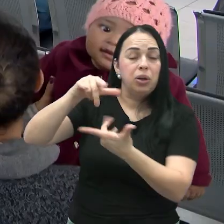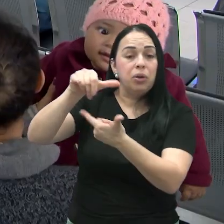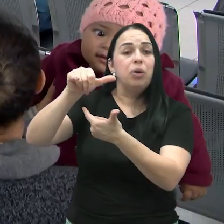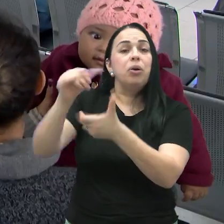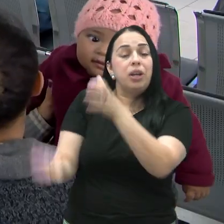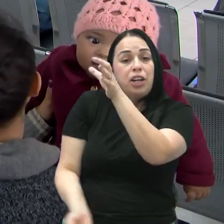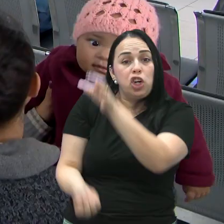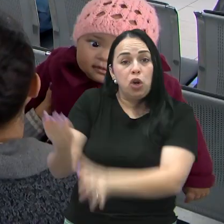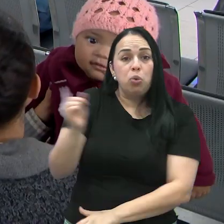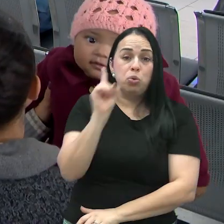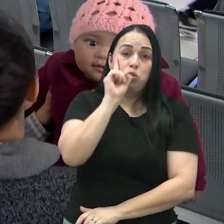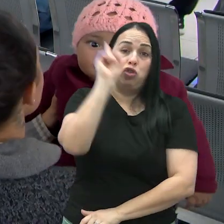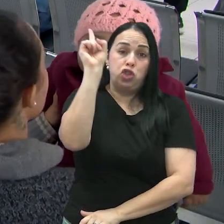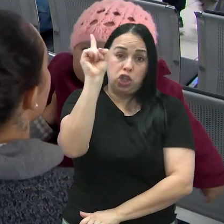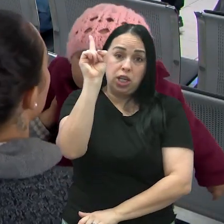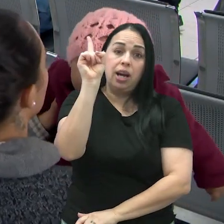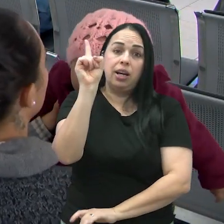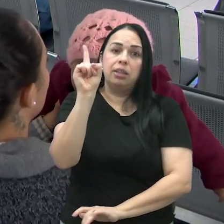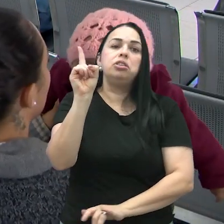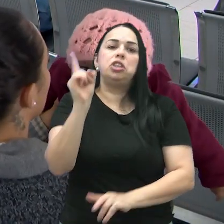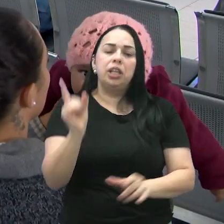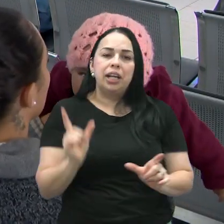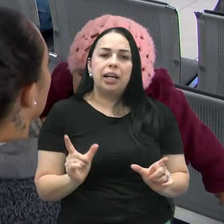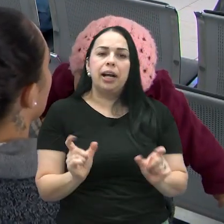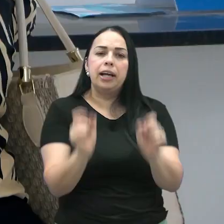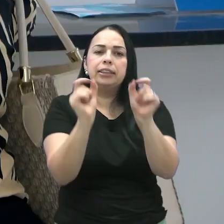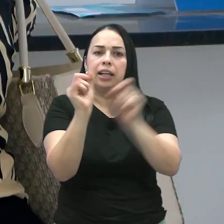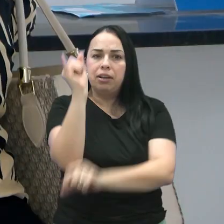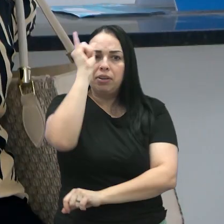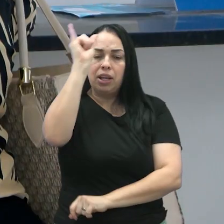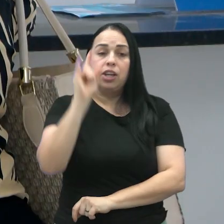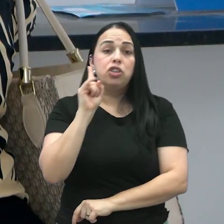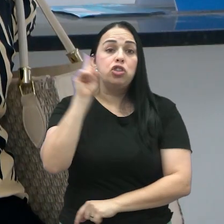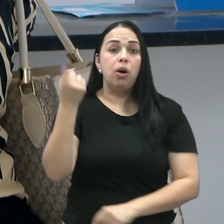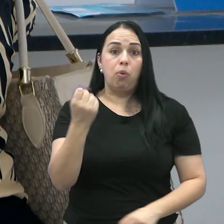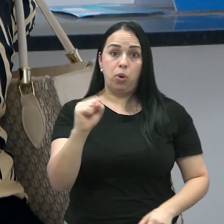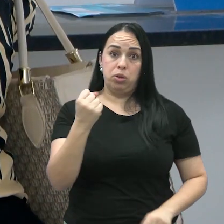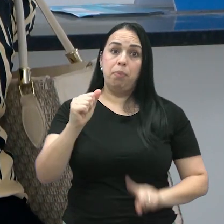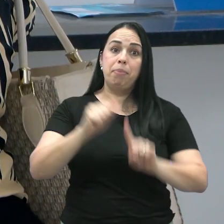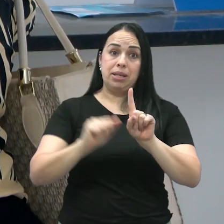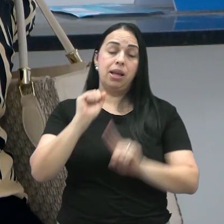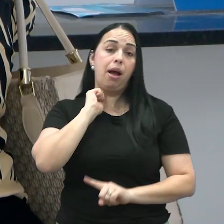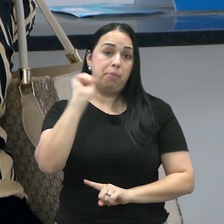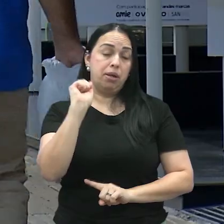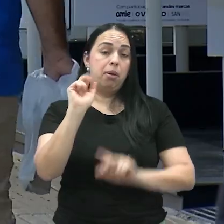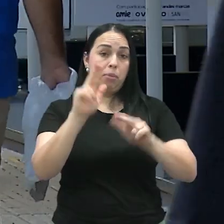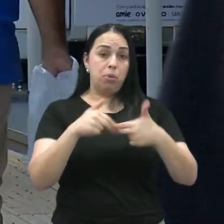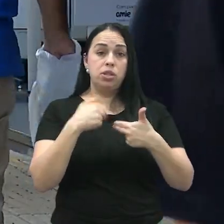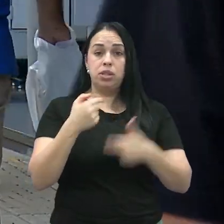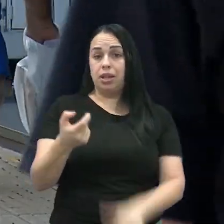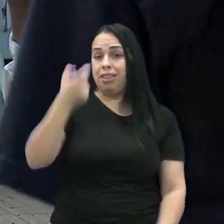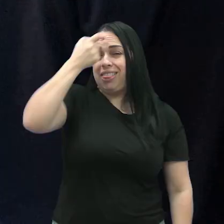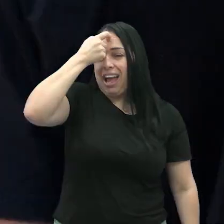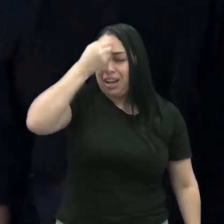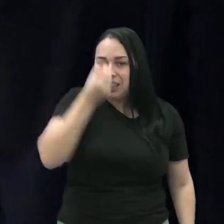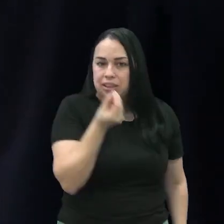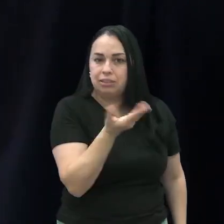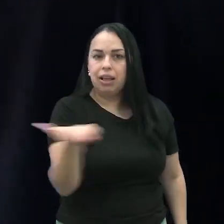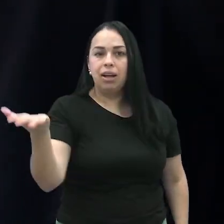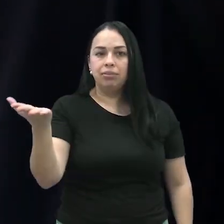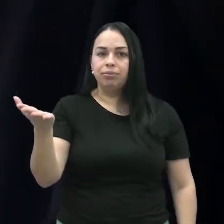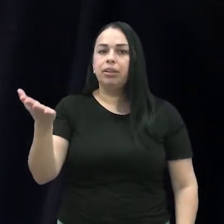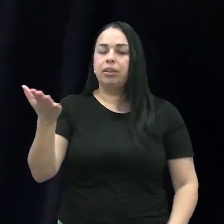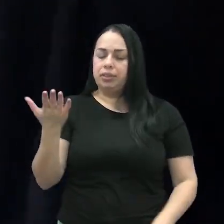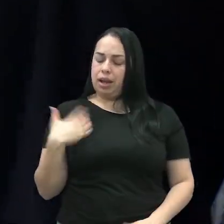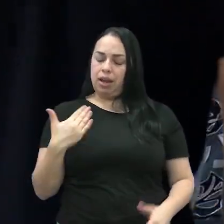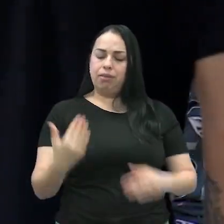Câncer criou o Dia Mundial de Combate ao Câncer, celebrado no dia 8 de abril. E é a conscientização que